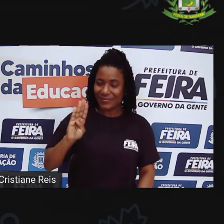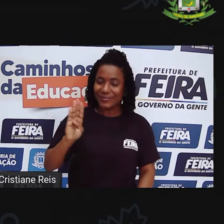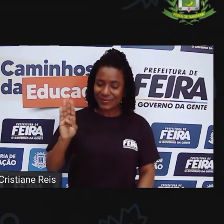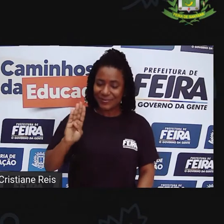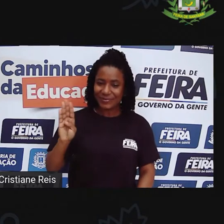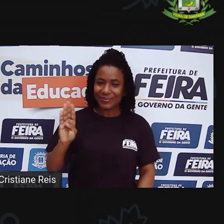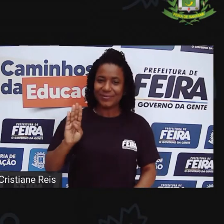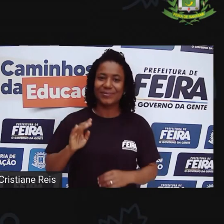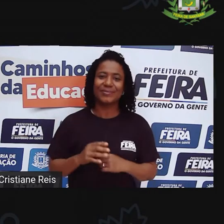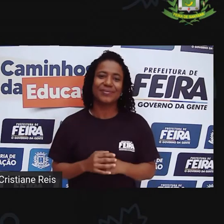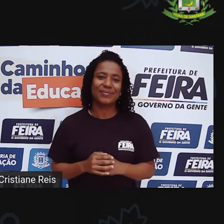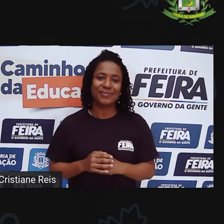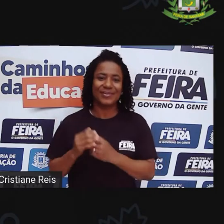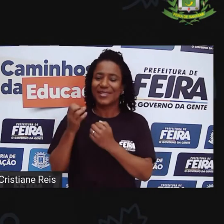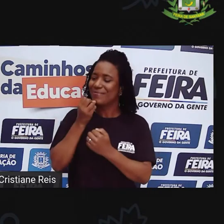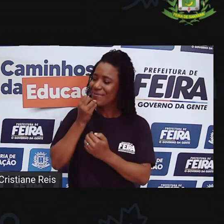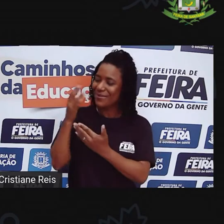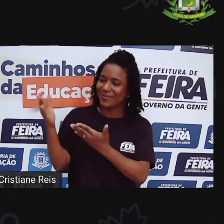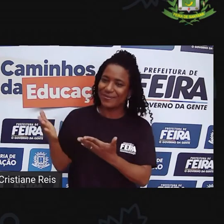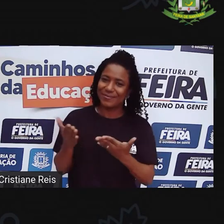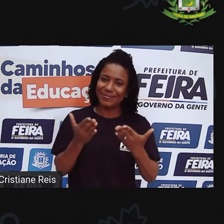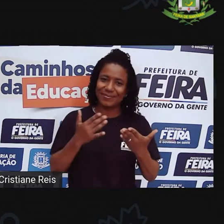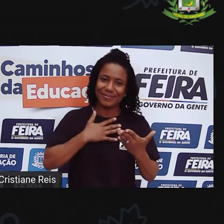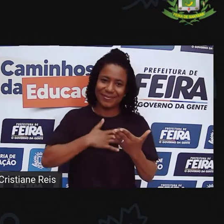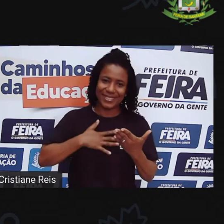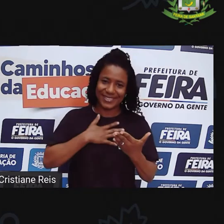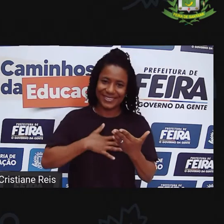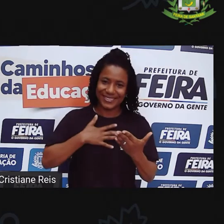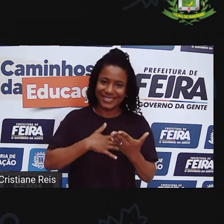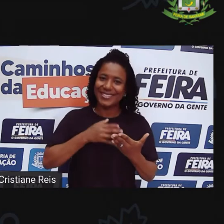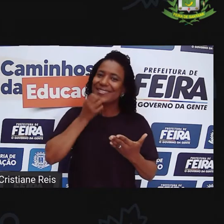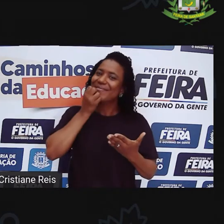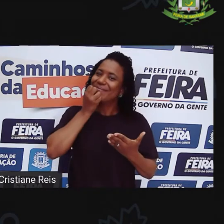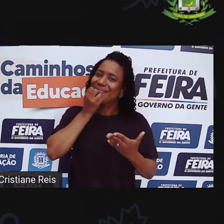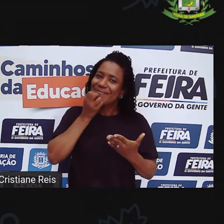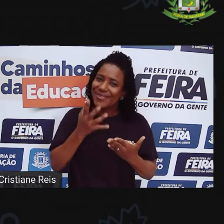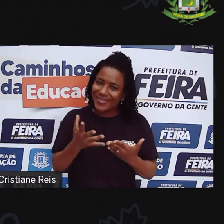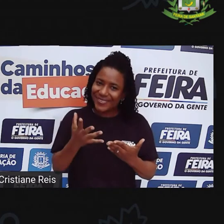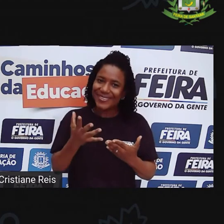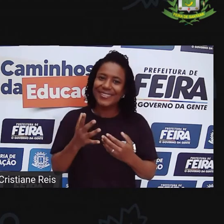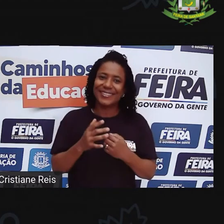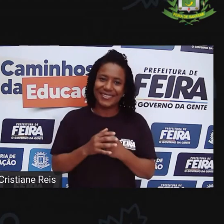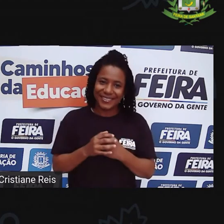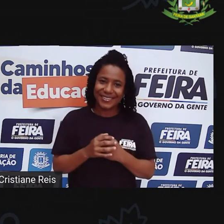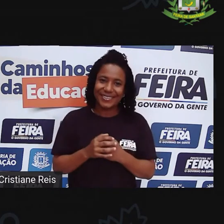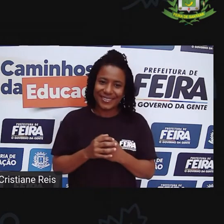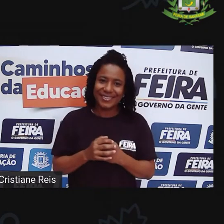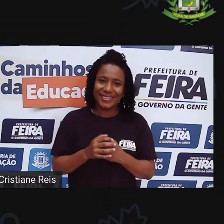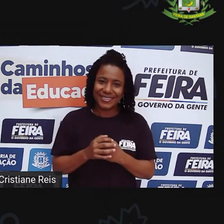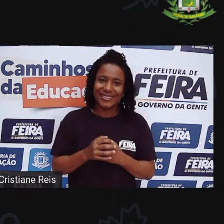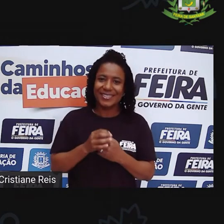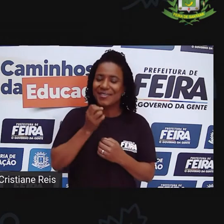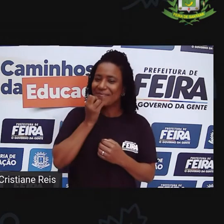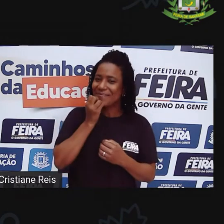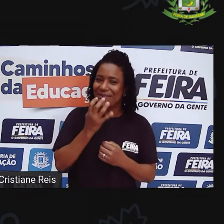Então é um prazer receber Esther aqui, minha caloura de muitos anos de diferença, mas não deixa de